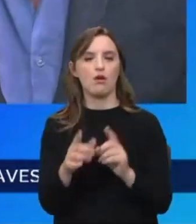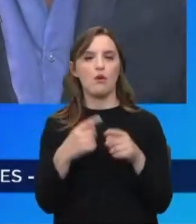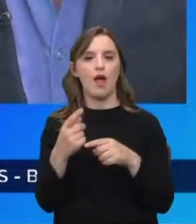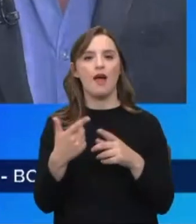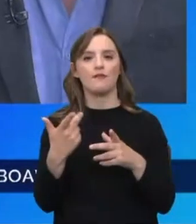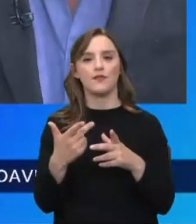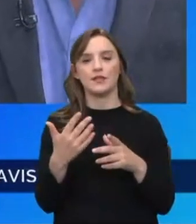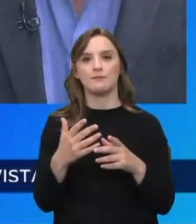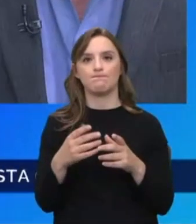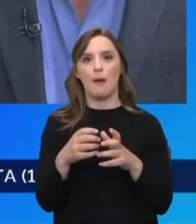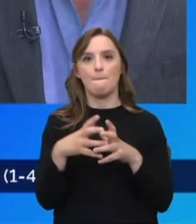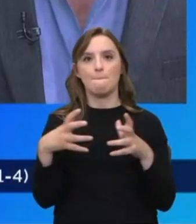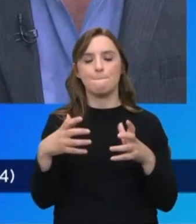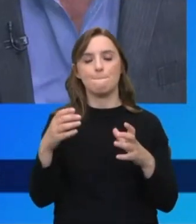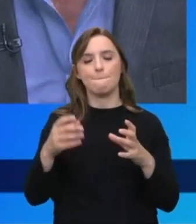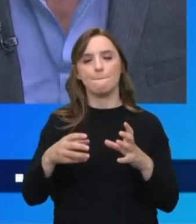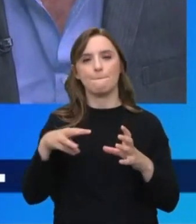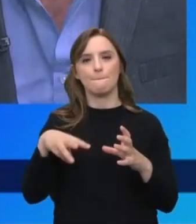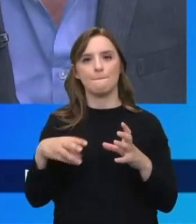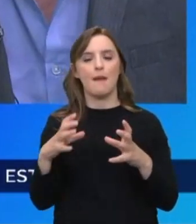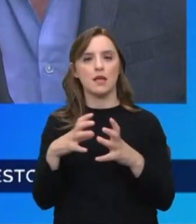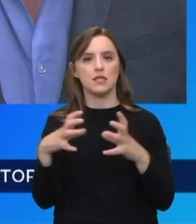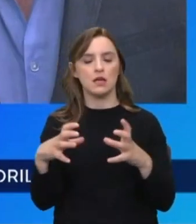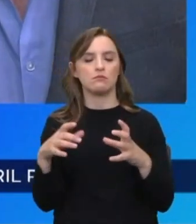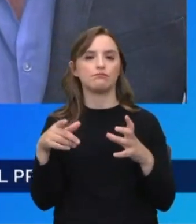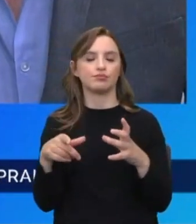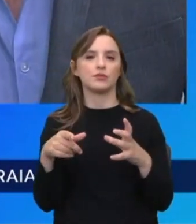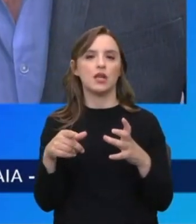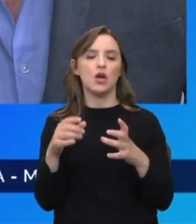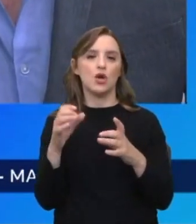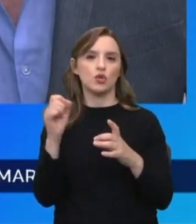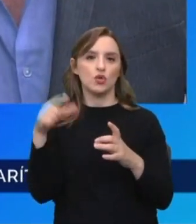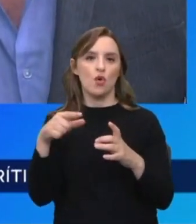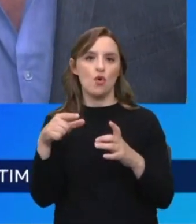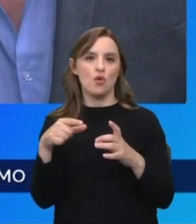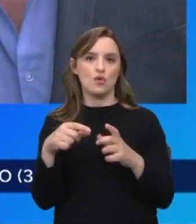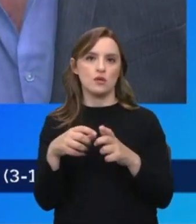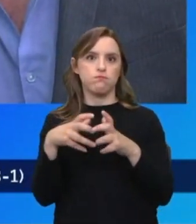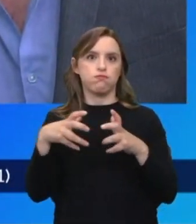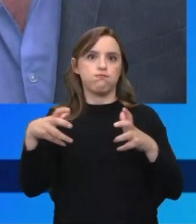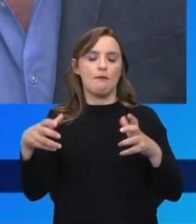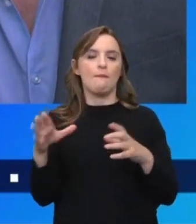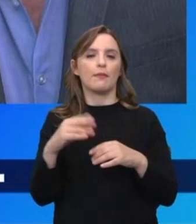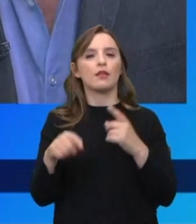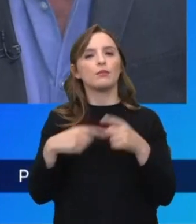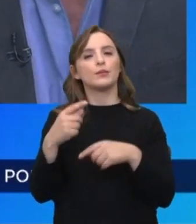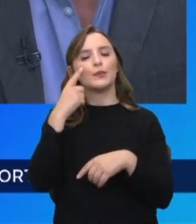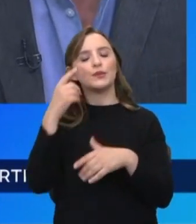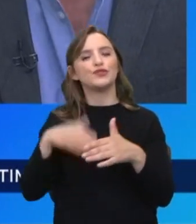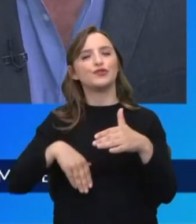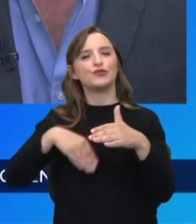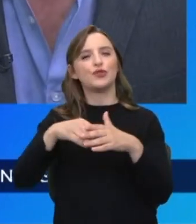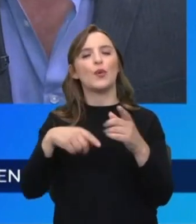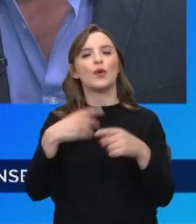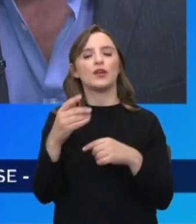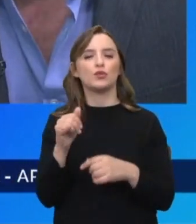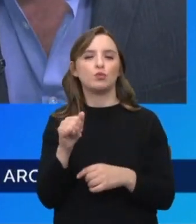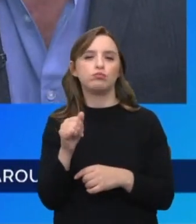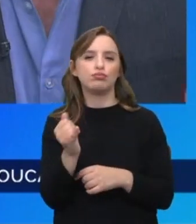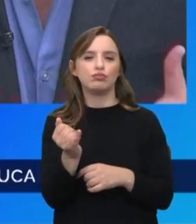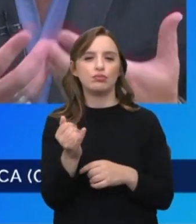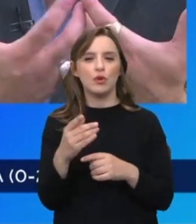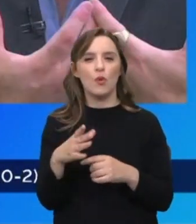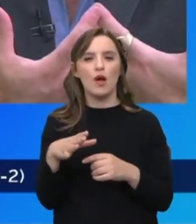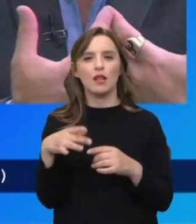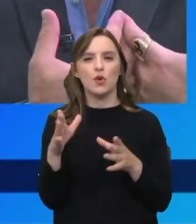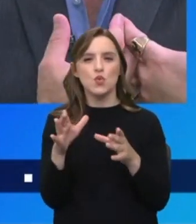Sol, portanto estão no extremo mais baixo, digamos assim, de massa, e depois conhecemos o extremo mais elevado, os chamados buracos negros supermaciços,